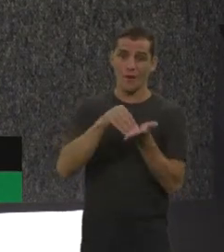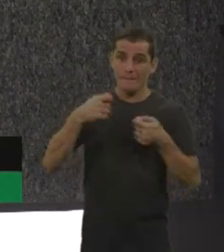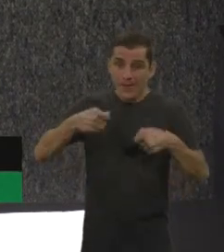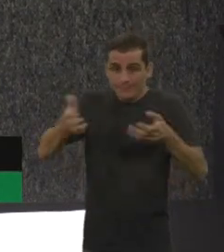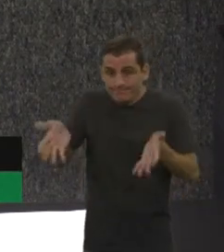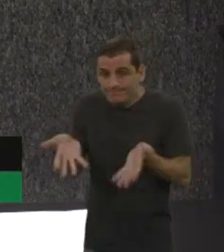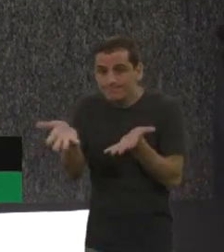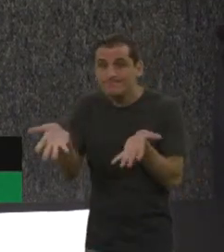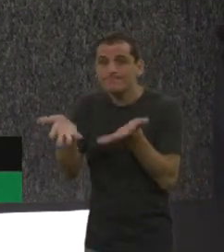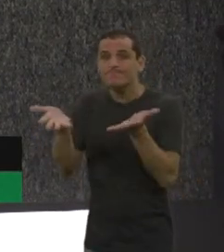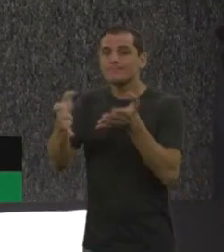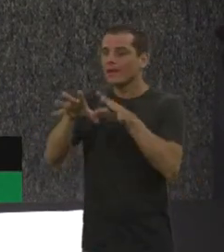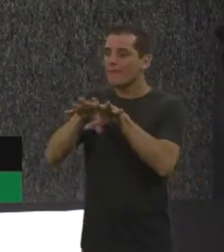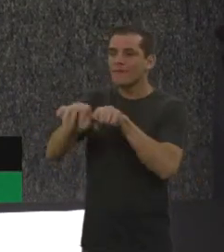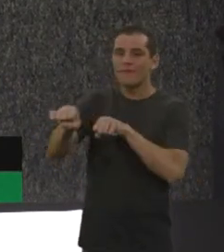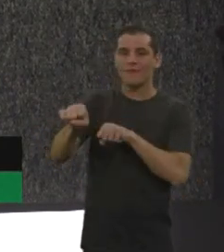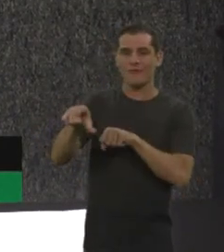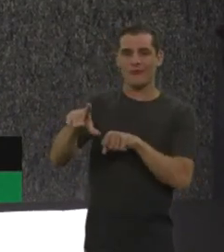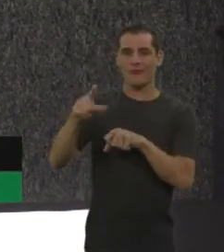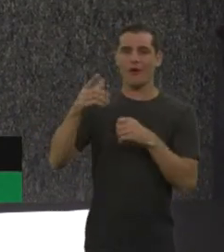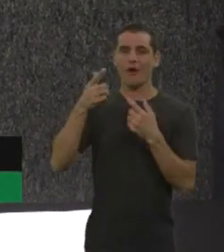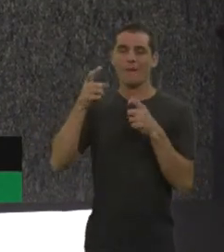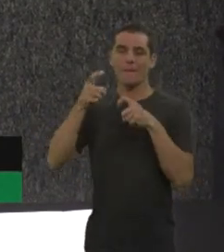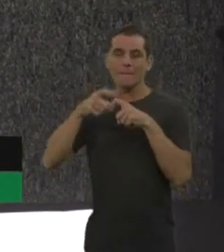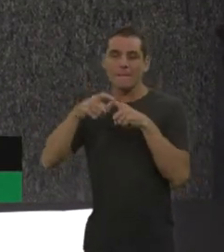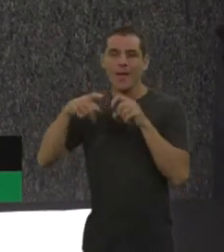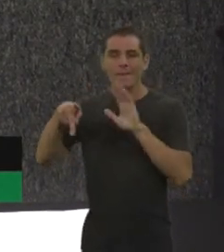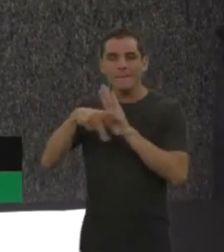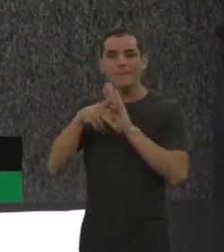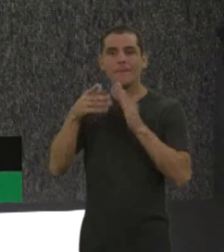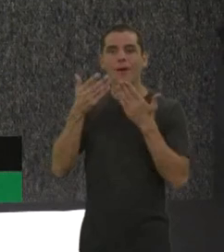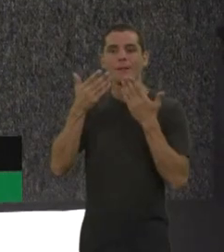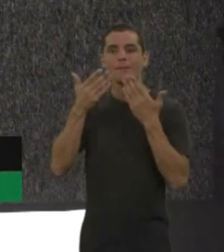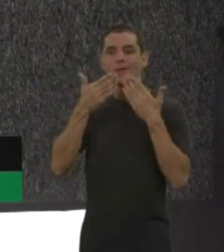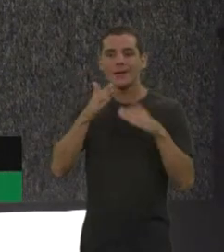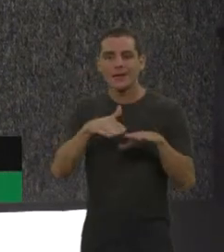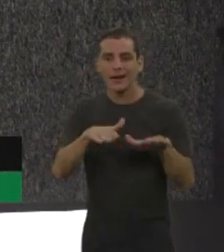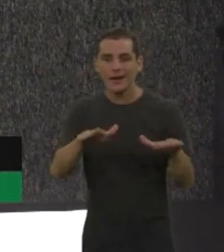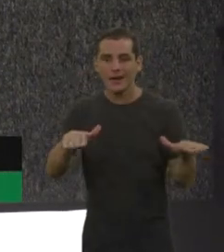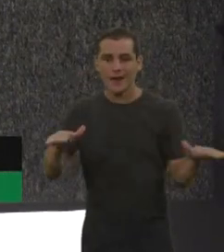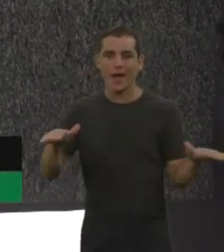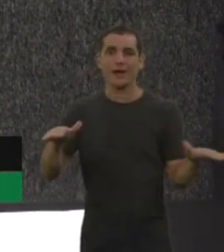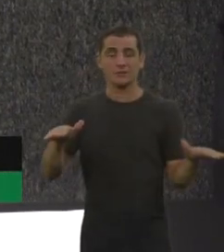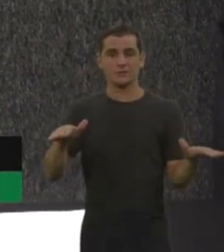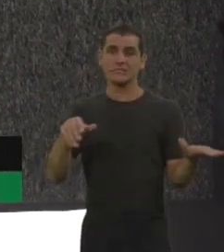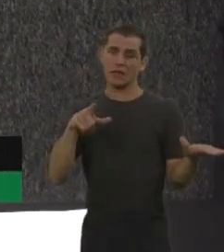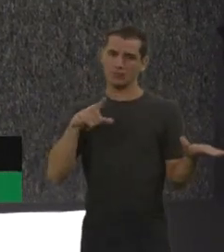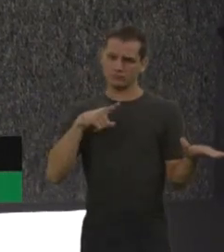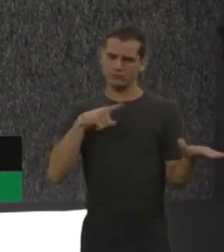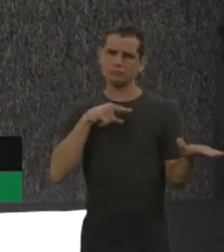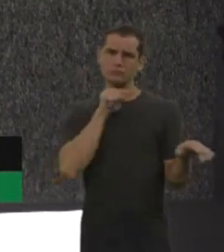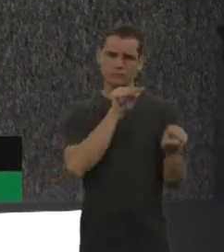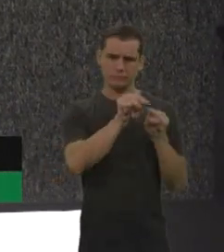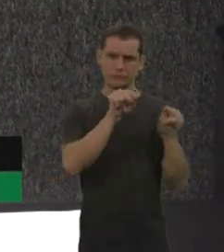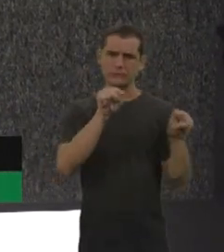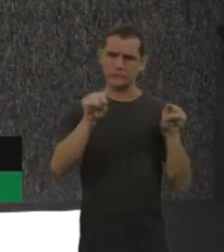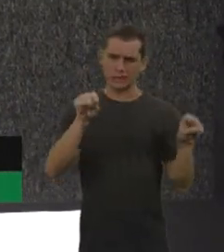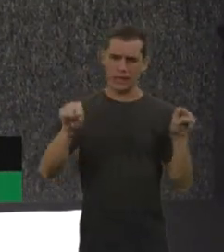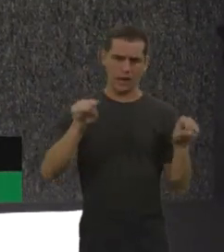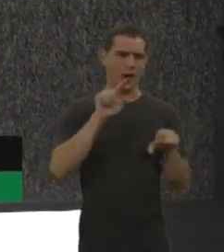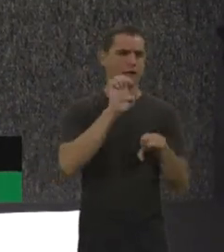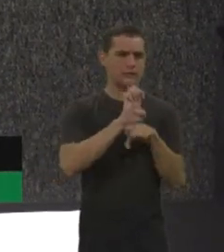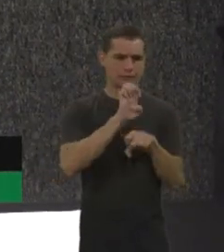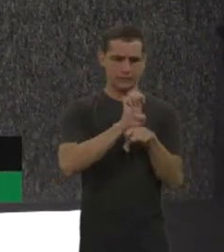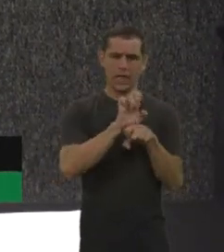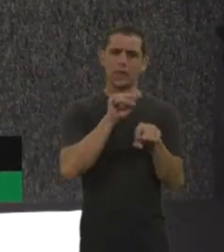Né? Tudo bem, nós temos uma medicina socializada em vários pontos do Estado, equipes de saúde da família,